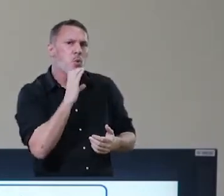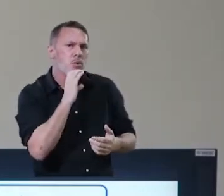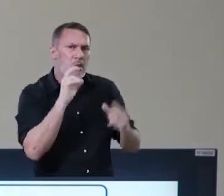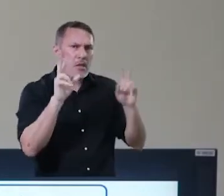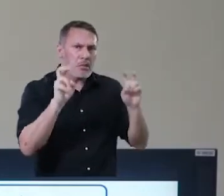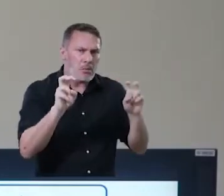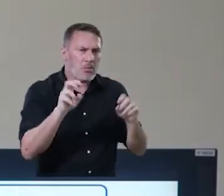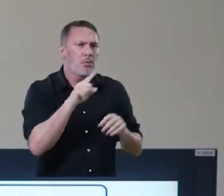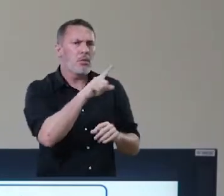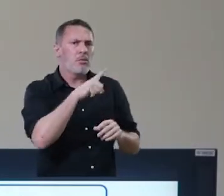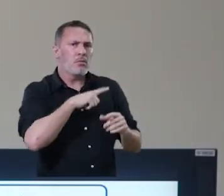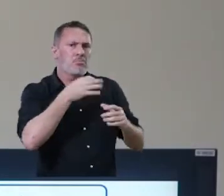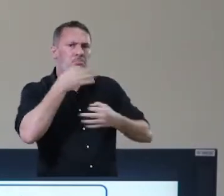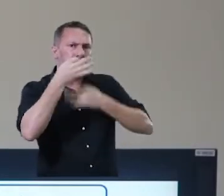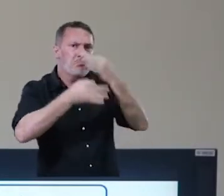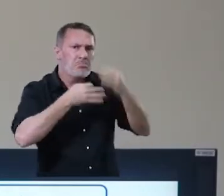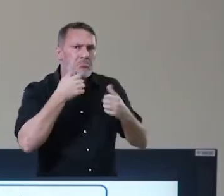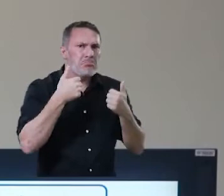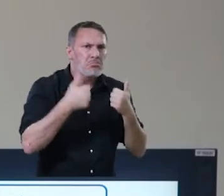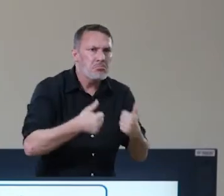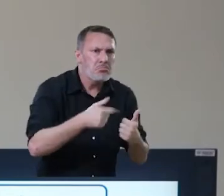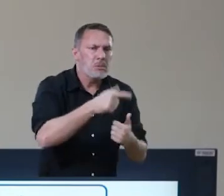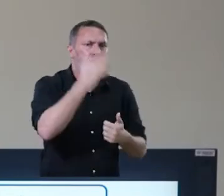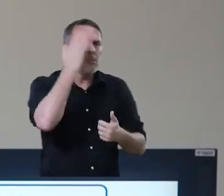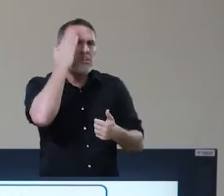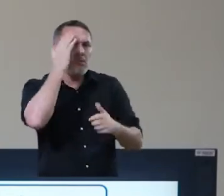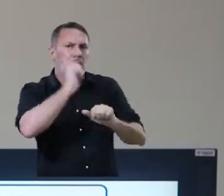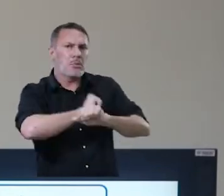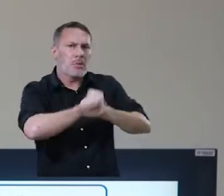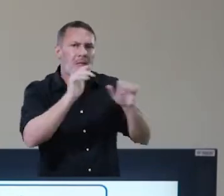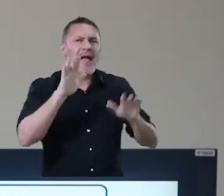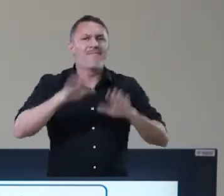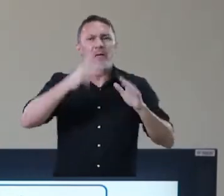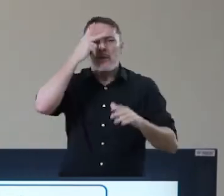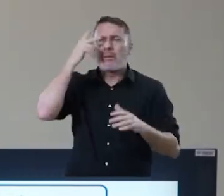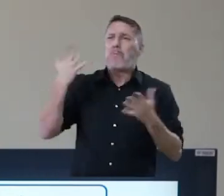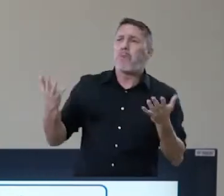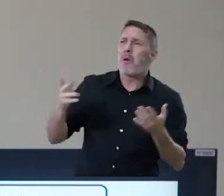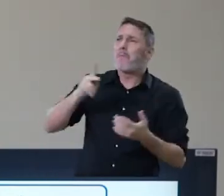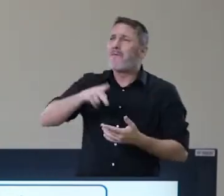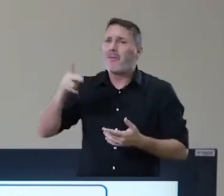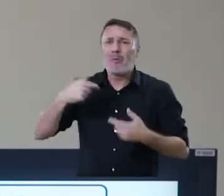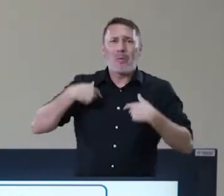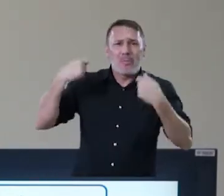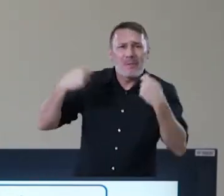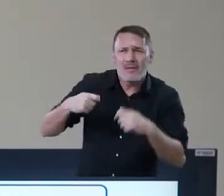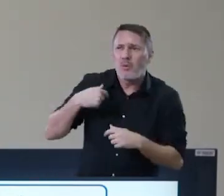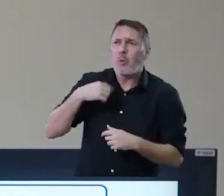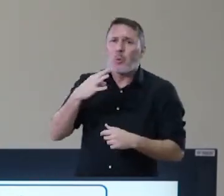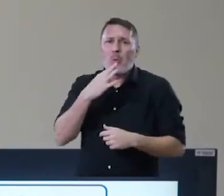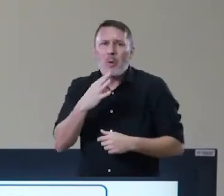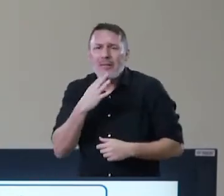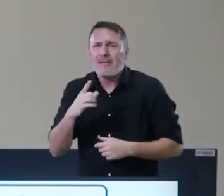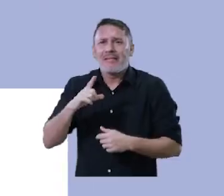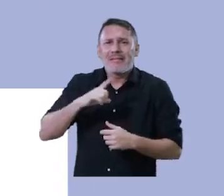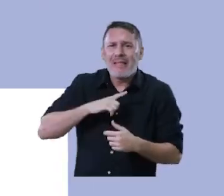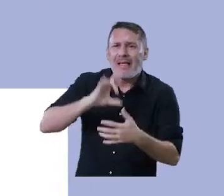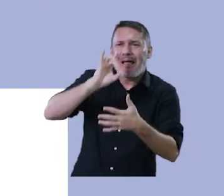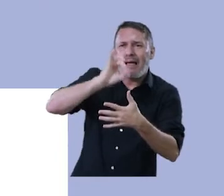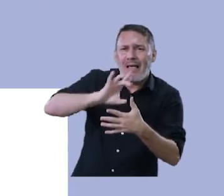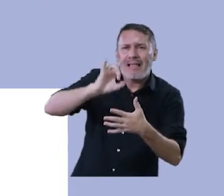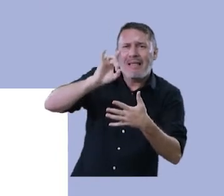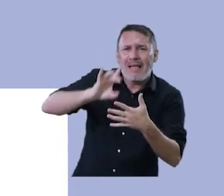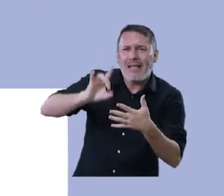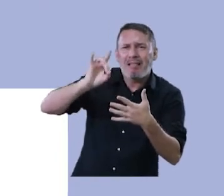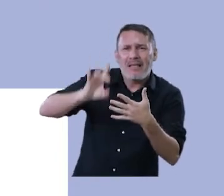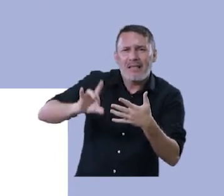seu conhecimento como argumentar, o seu posicionamento. E às vezes os alunos ficam, mas prof, eu preciso conhecer cada